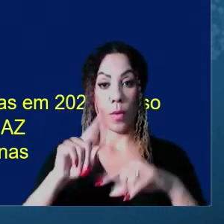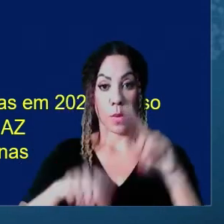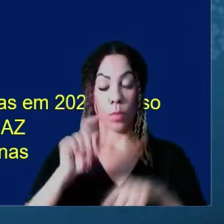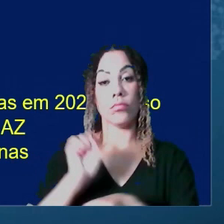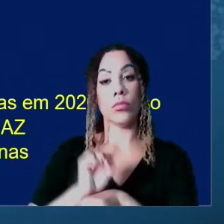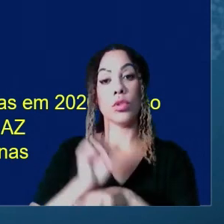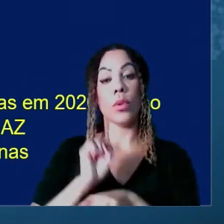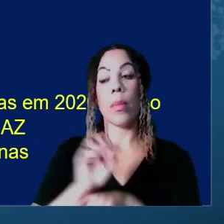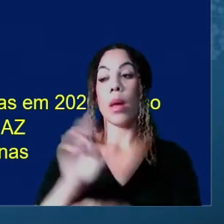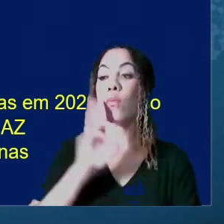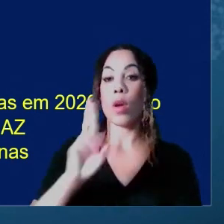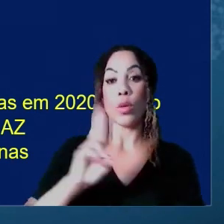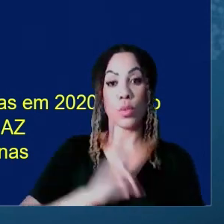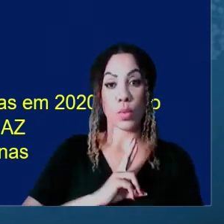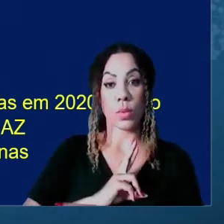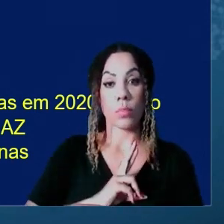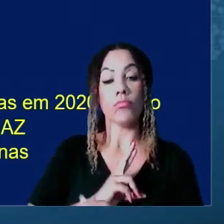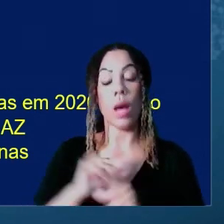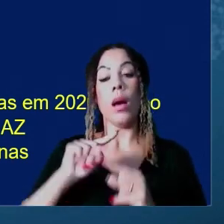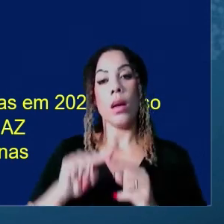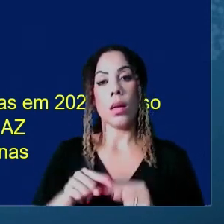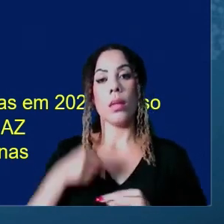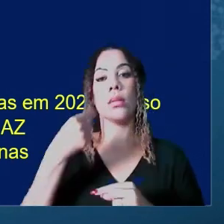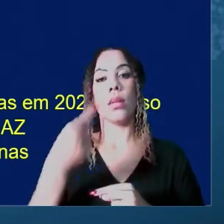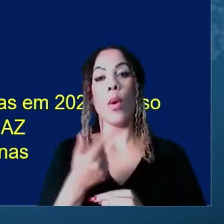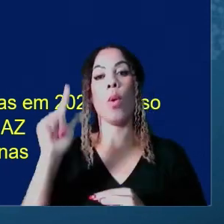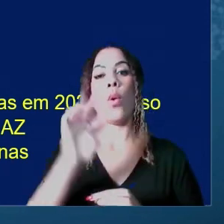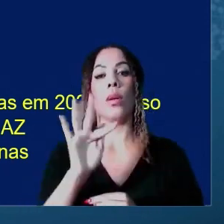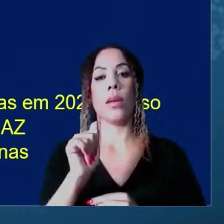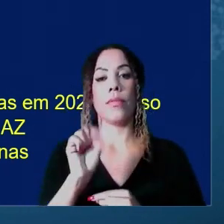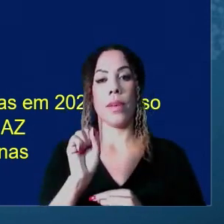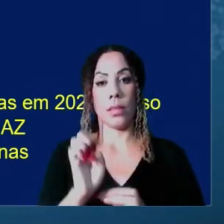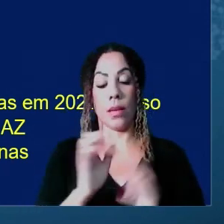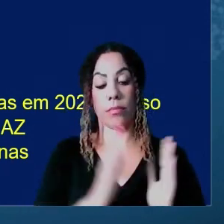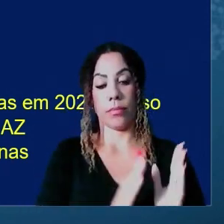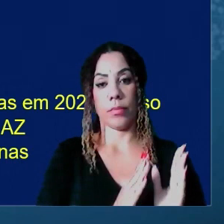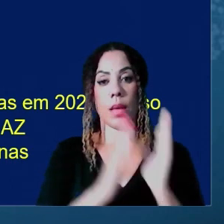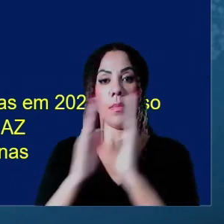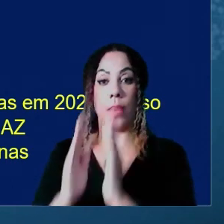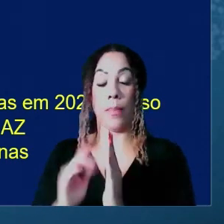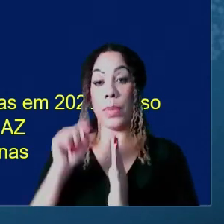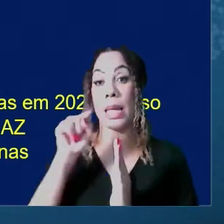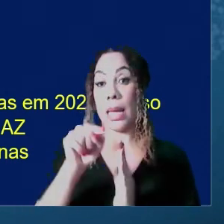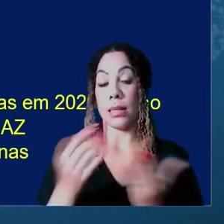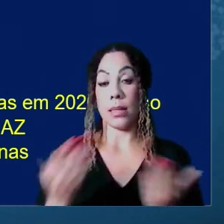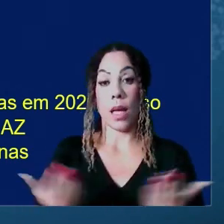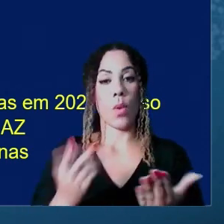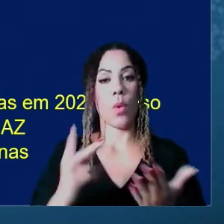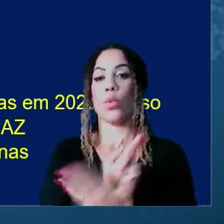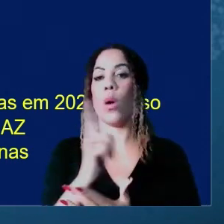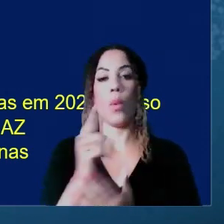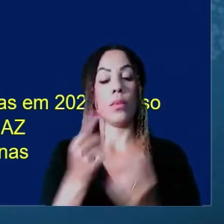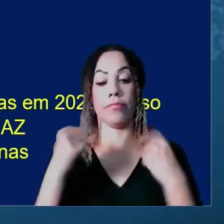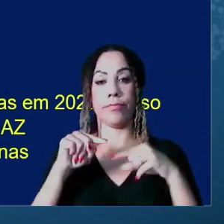fase, e daí passa para a fase seguinte. Nesse caso, isso não aconteceu, as fases foram em paralelo. Aí